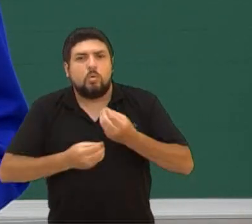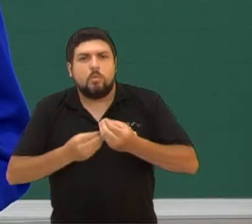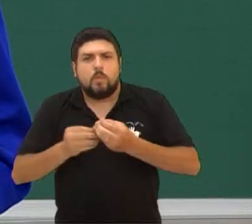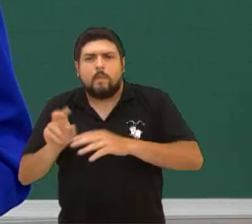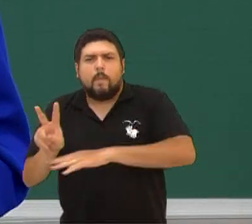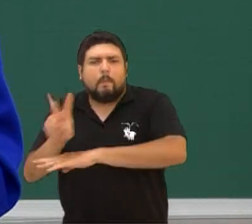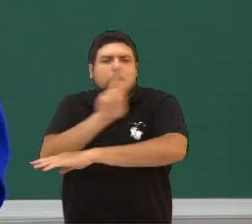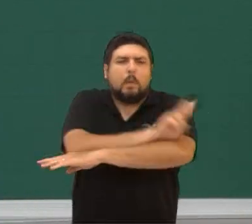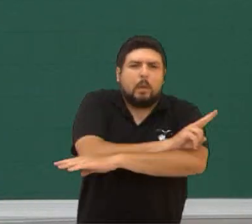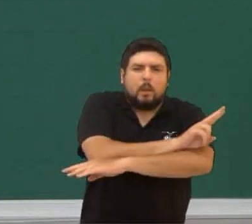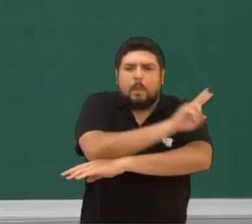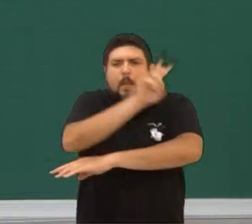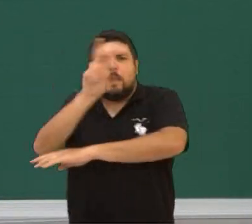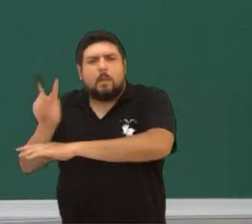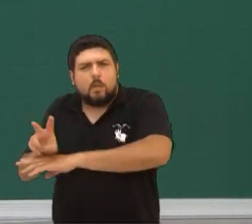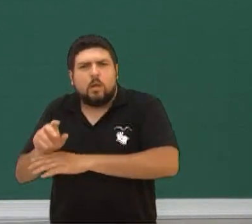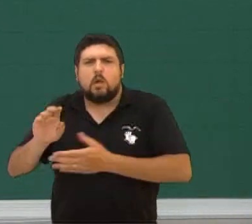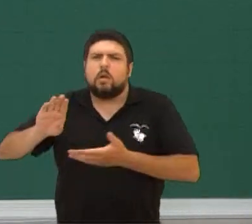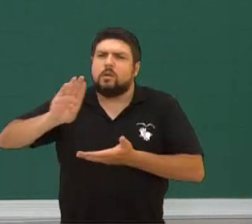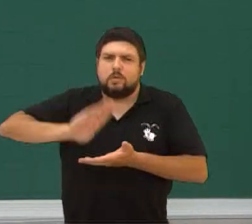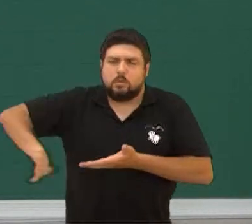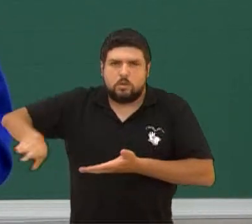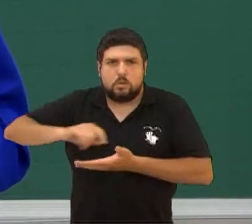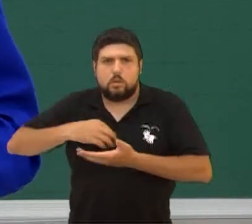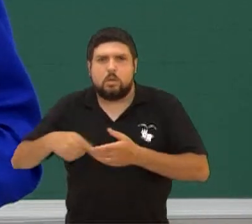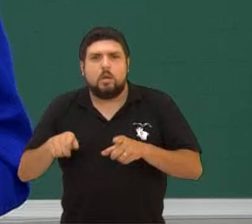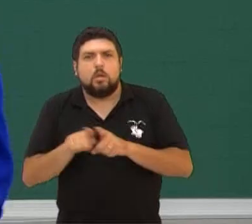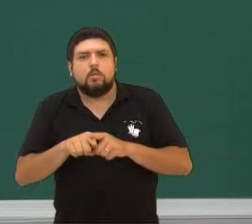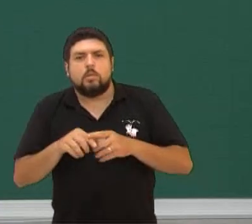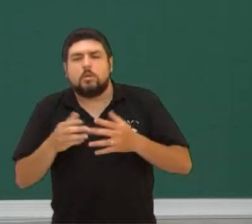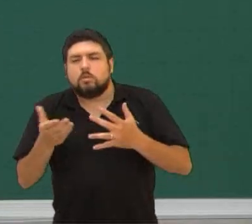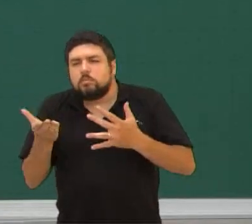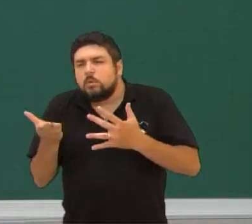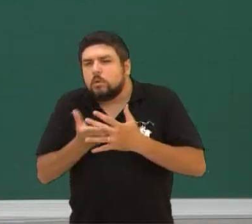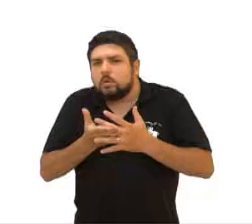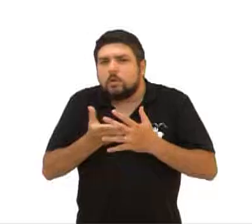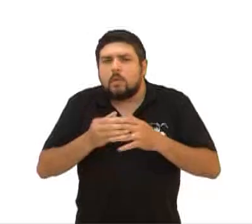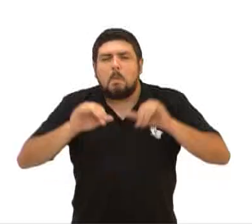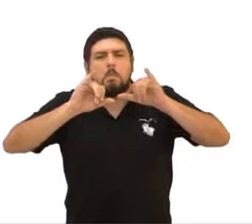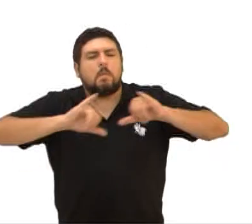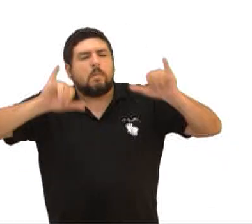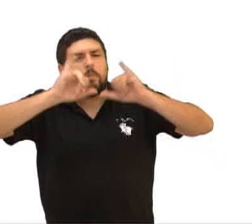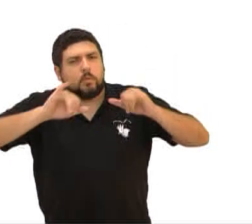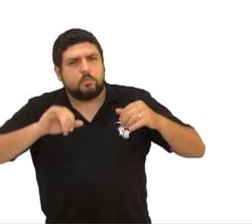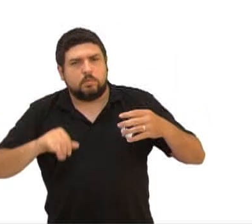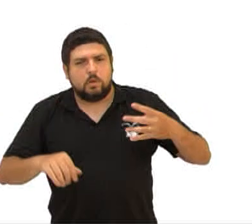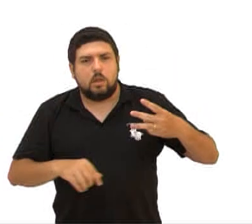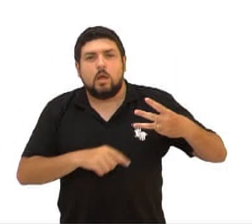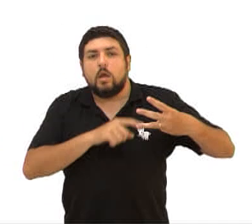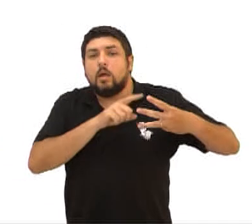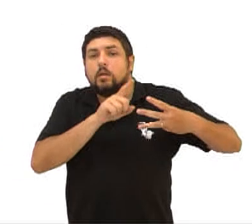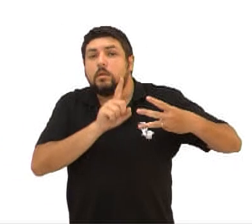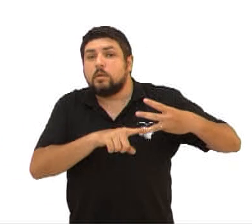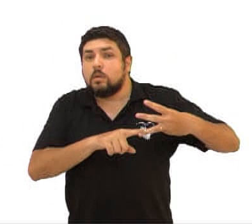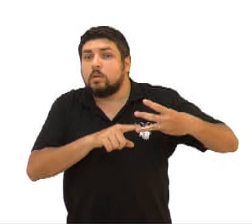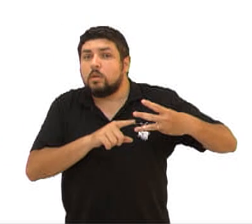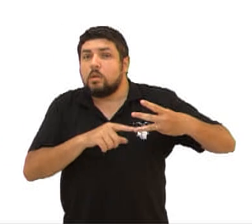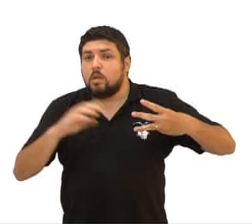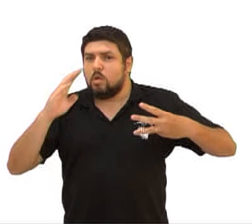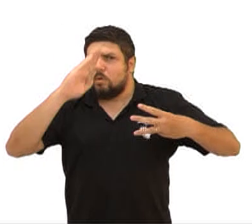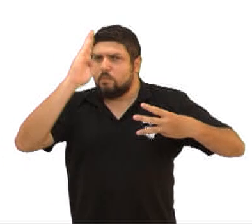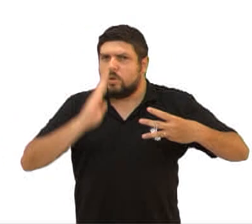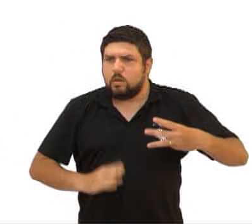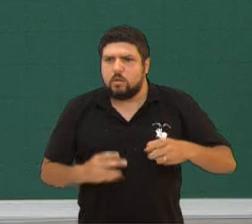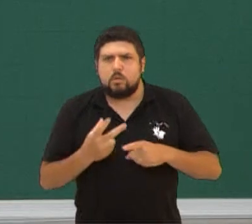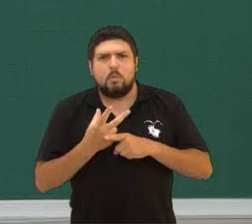esporte mais dinâmico para poder incluir ali os comerciais com as propagandas, e o bom desempenho do Brasil em competições internacionais. Ou seja, o